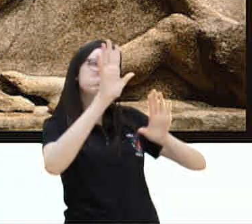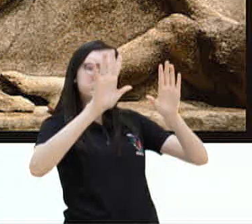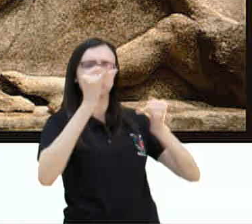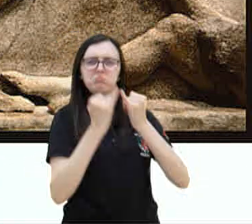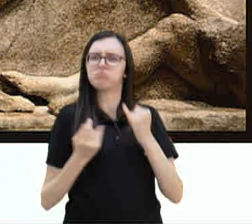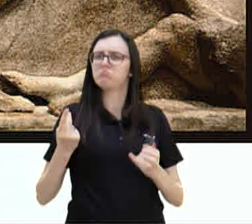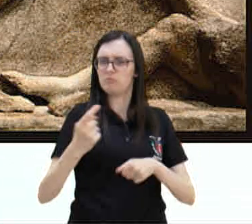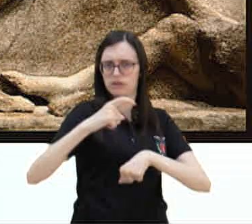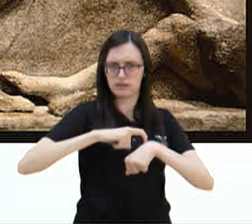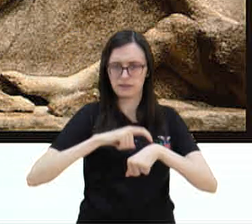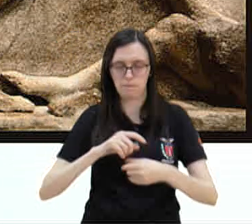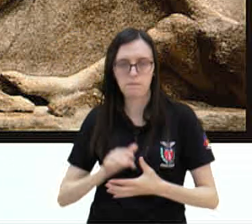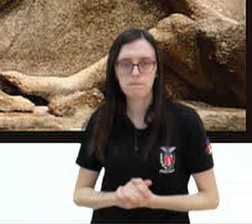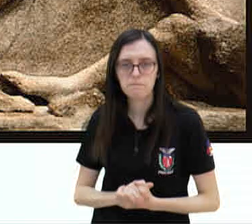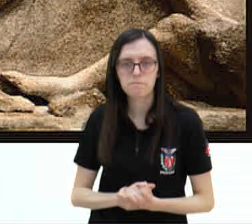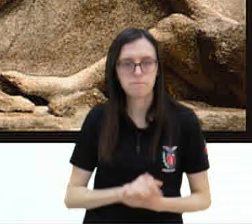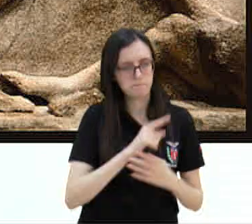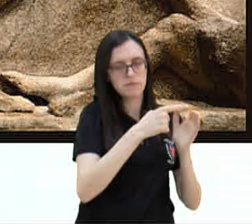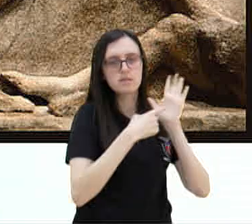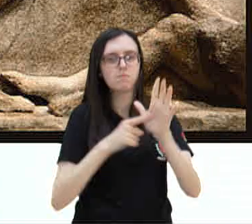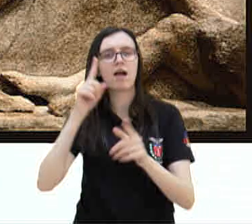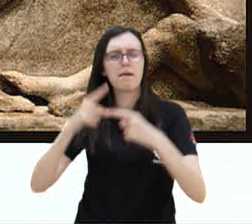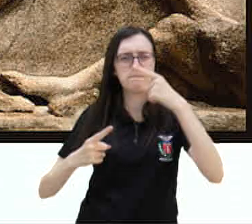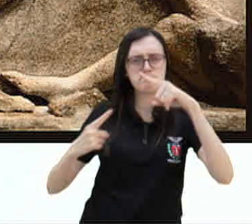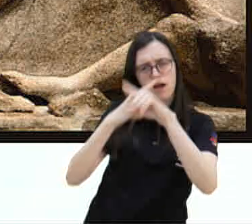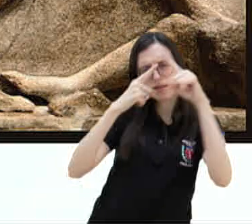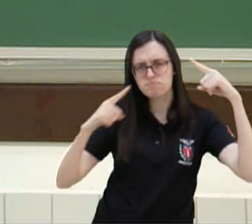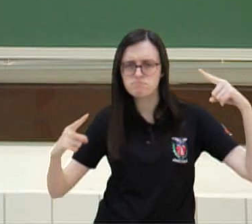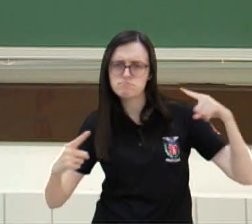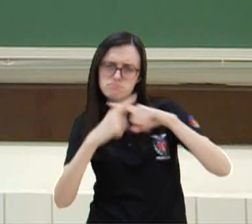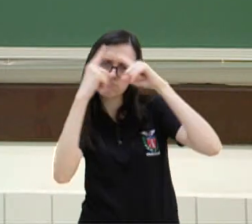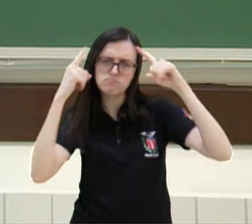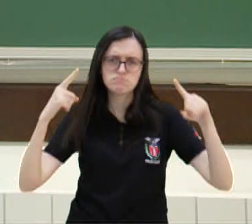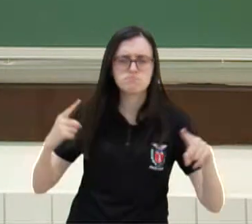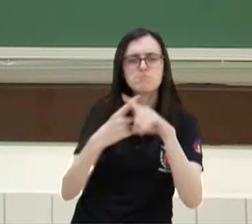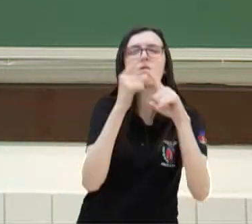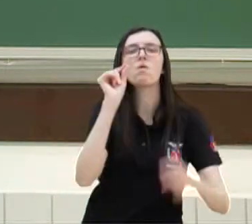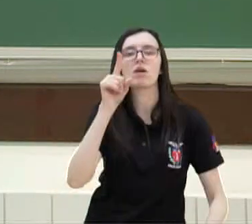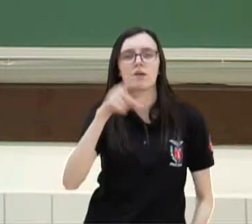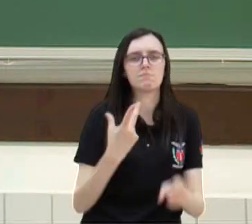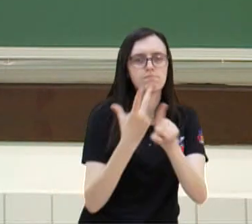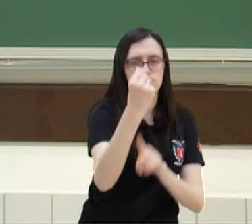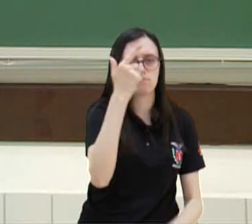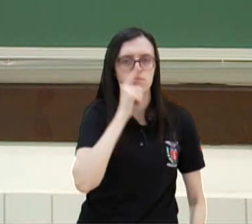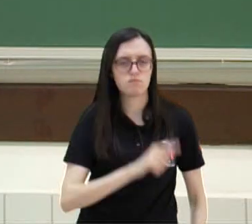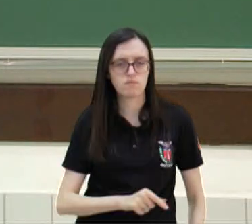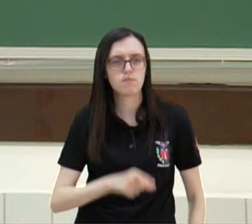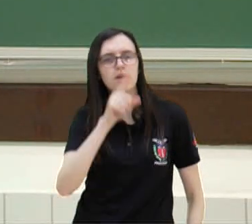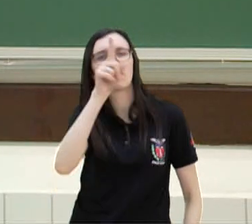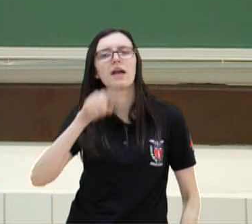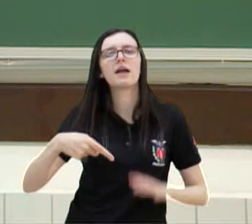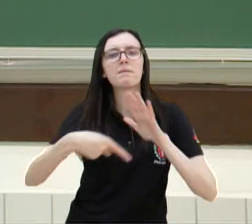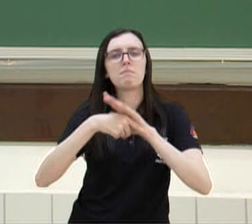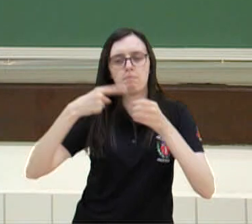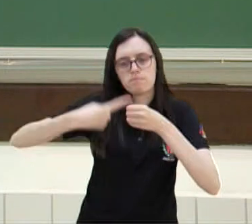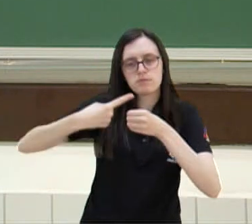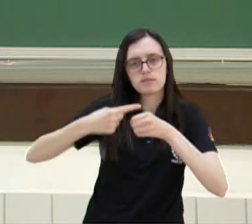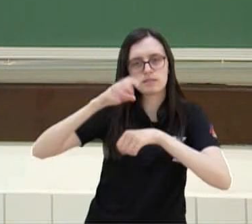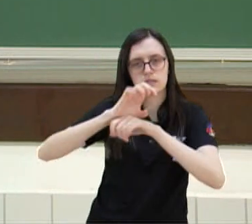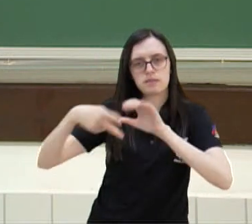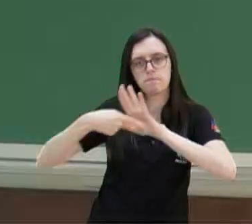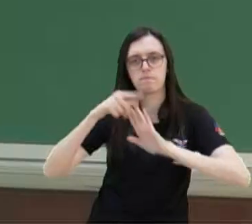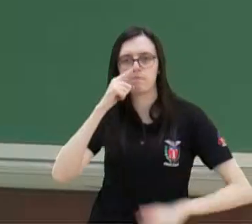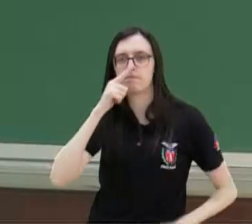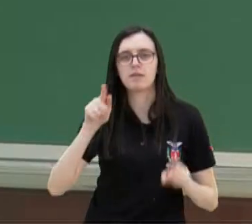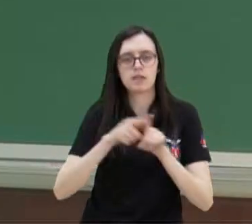o tempo, né? Que diz de uma batalha dos Sífinos. Então, quando eles venceram, Sífinos, uma cidade-estado grega